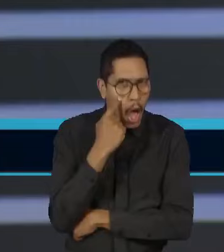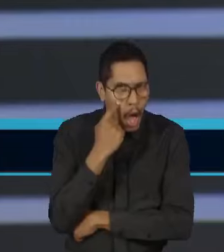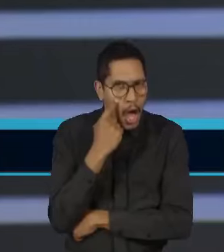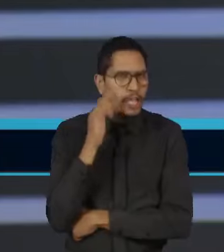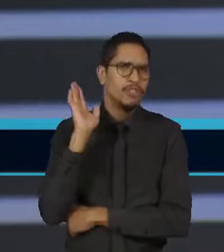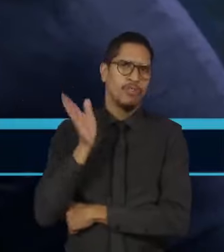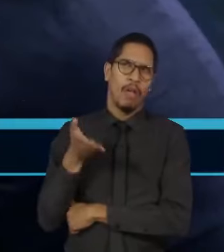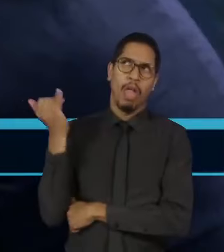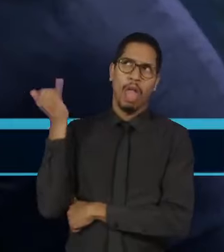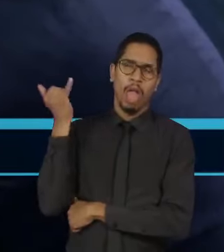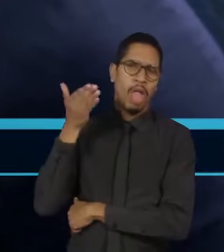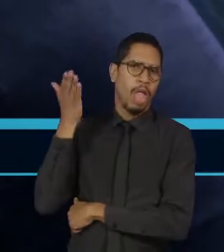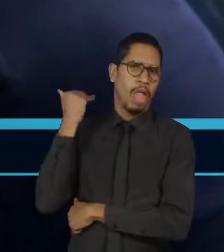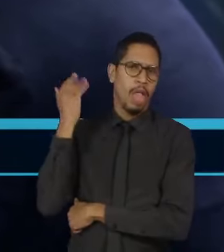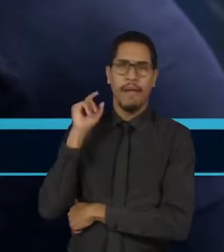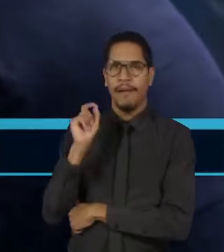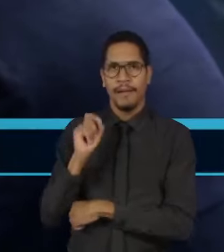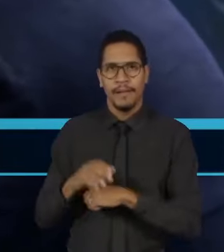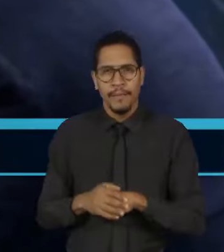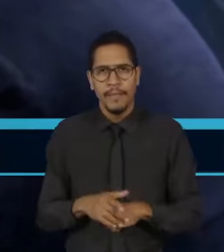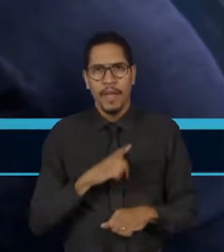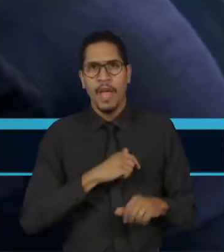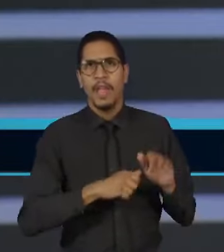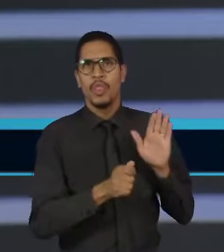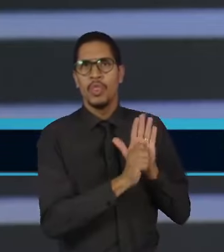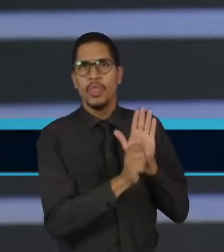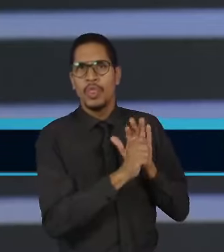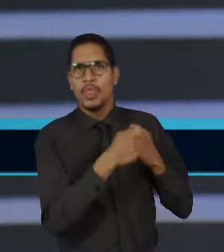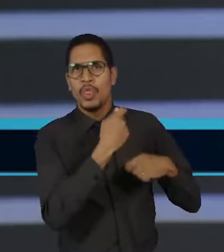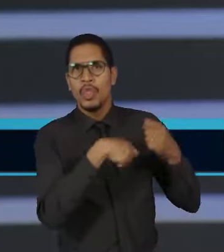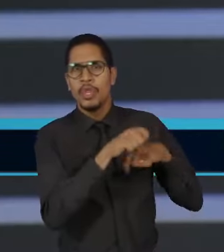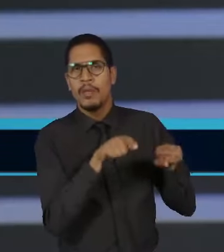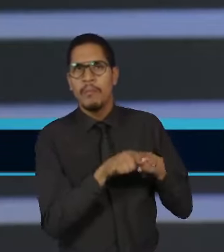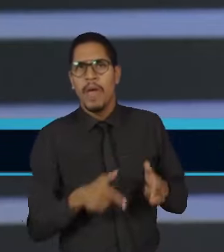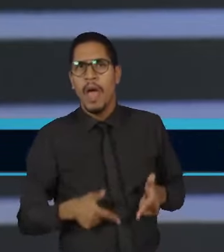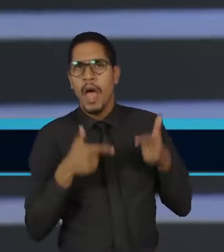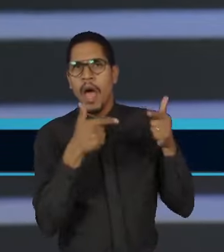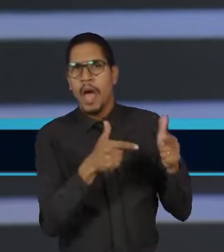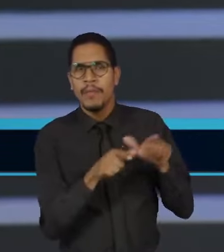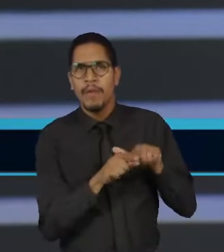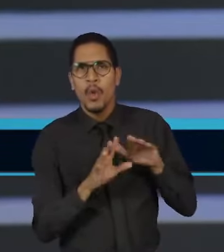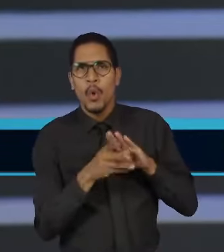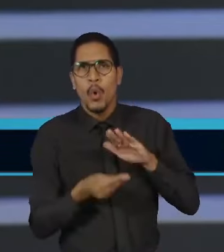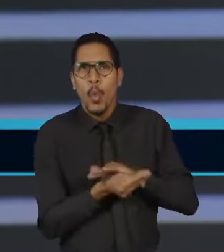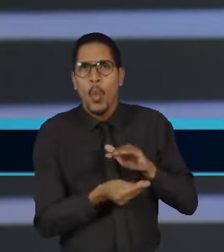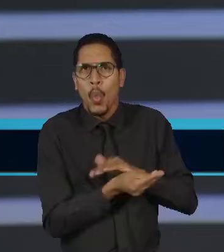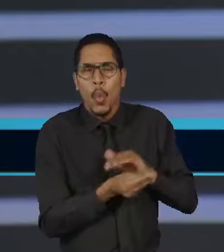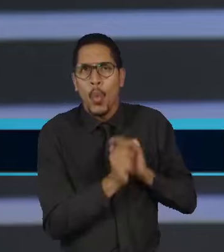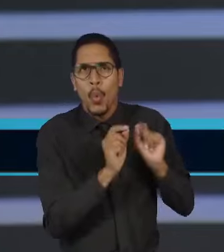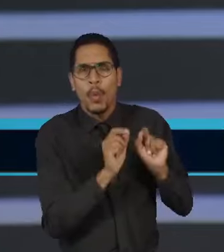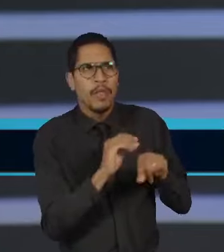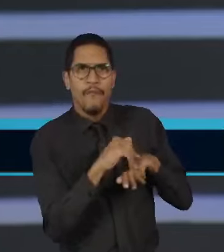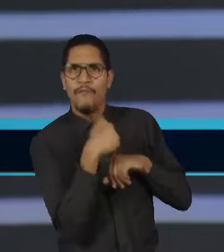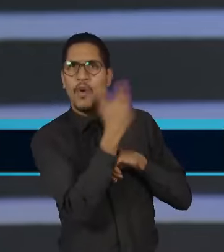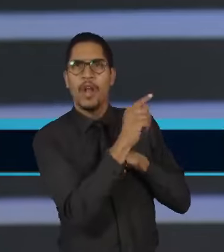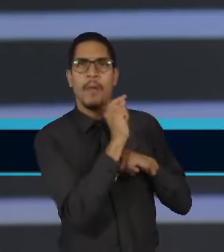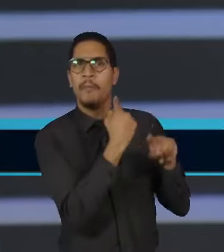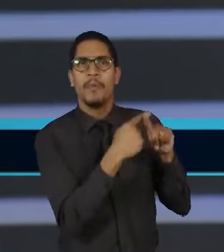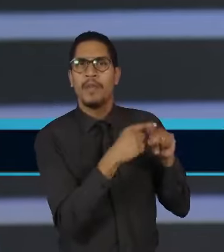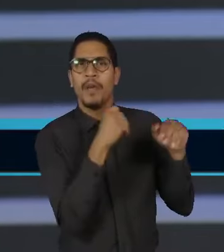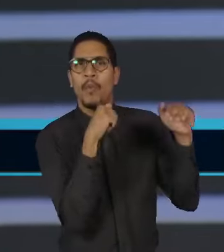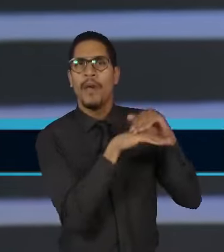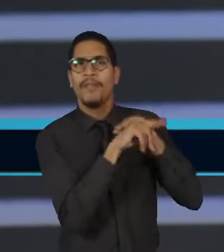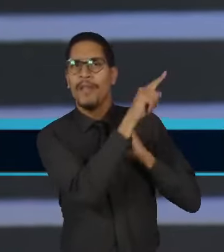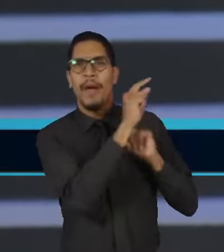foram no exterior por quê é tráfico de drogas tráfico de armas contrabando corrupção porque se ativo tá no exterior Ah vamos